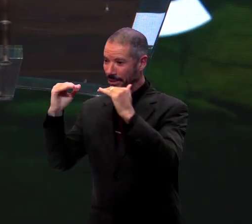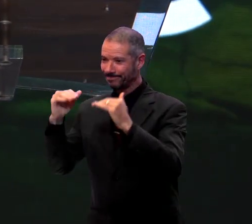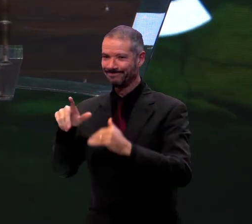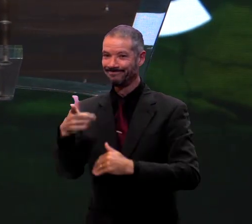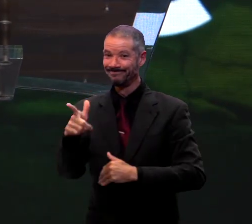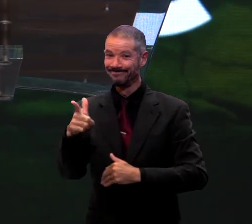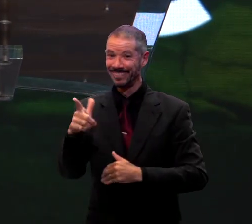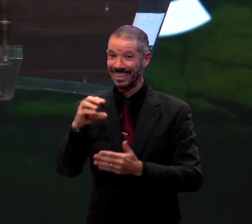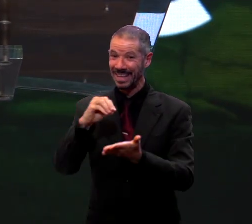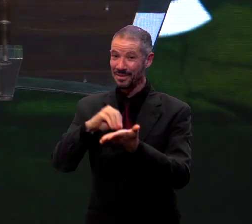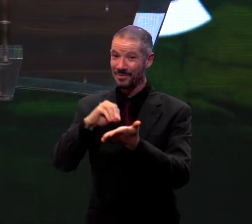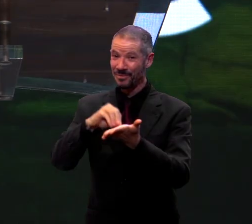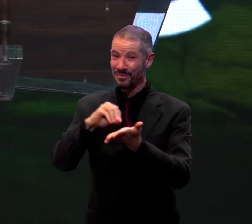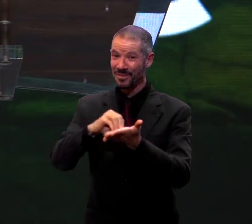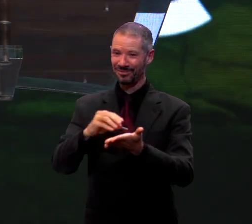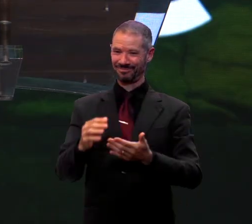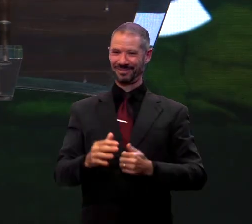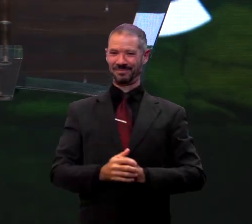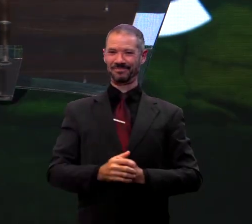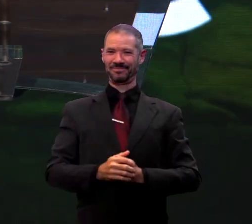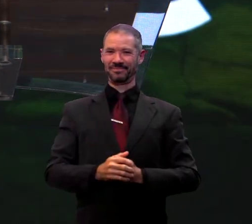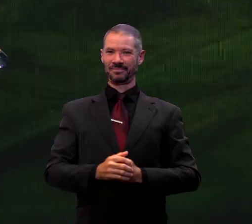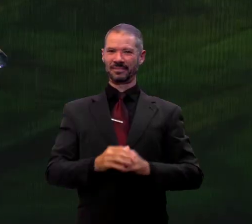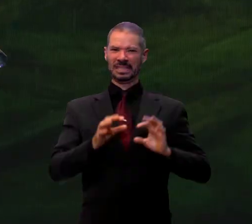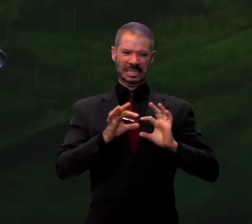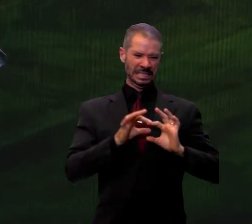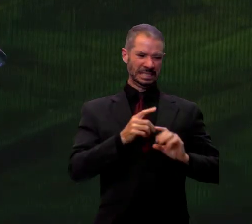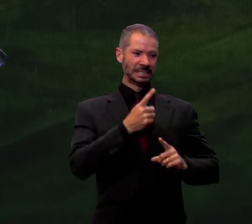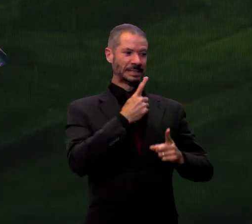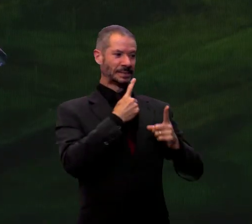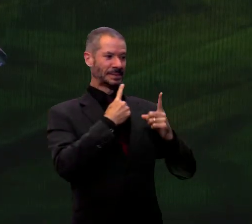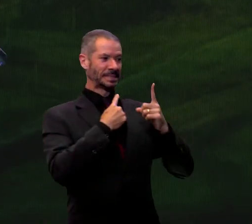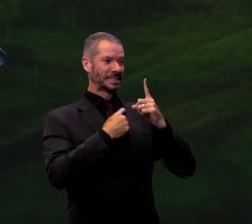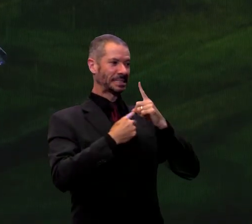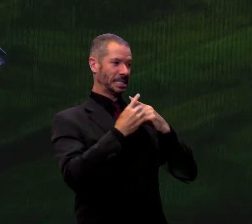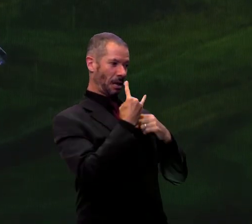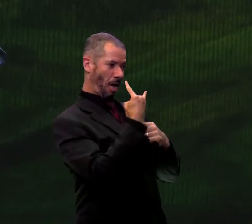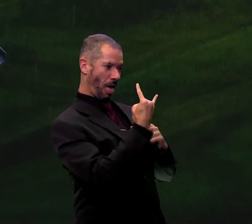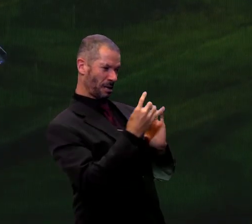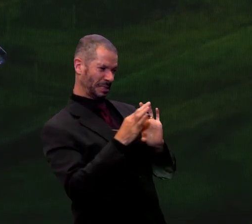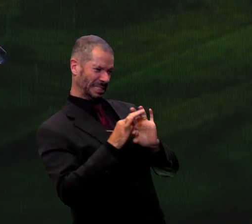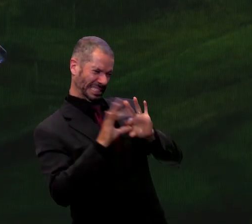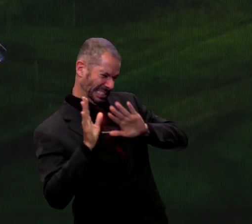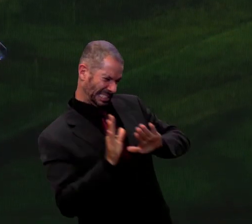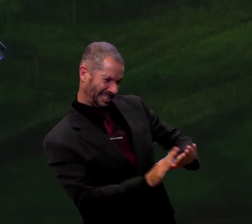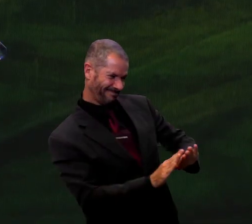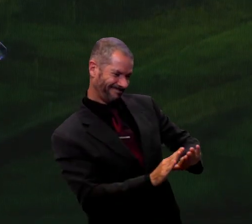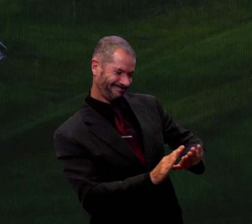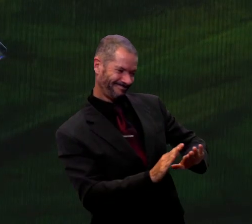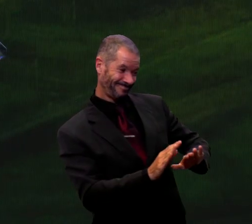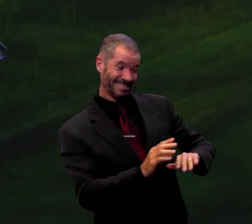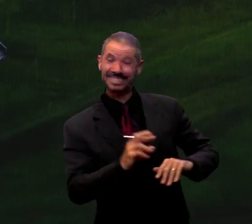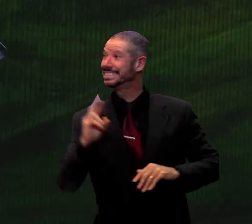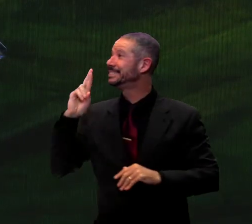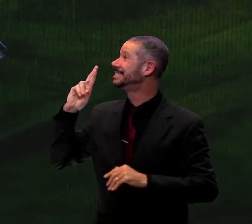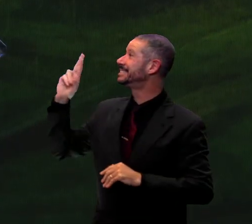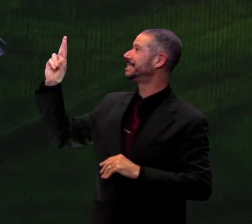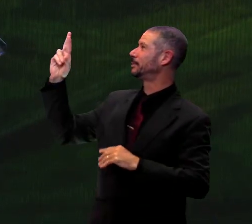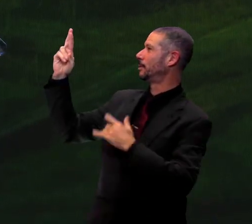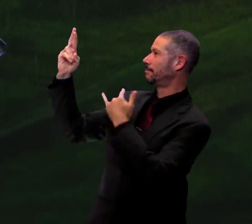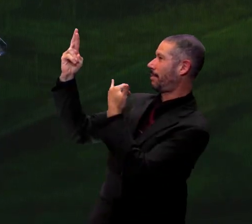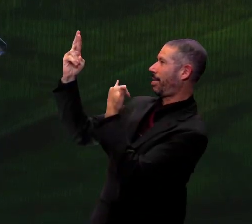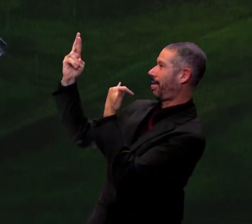obedecer. E de abrir mão da sua vontade para fazer aquilo que o Senhor quer que